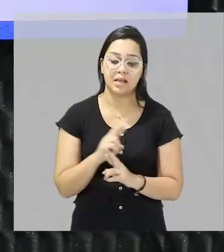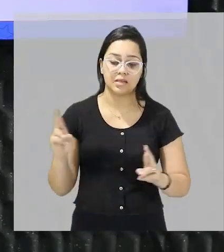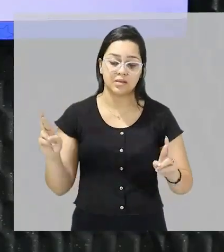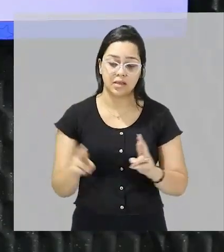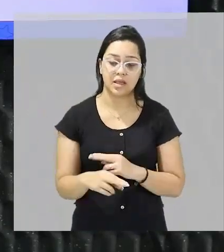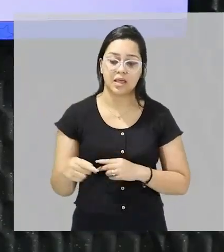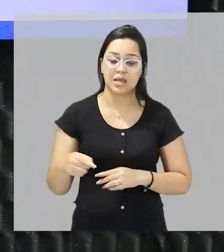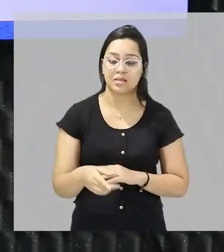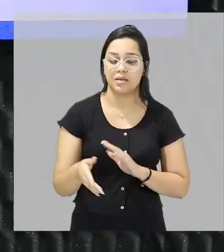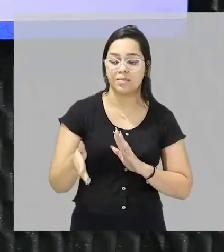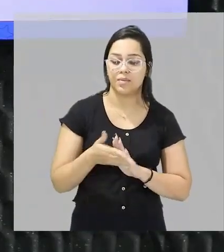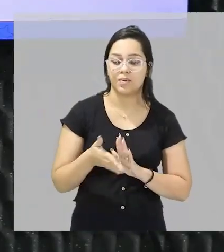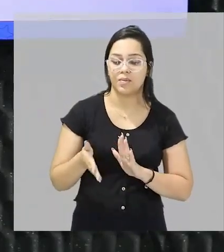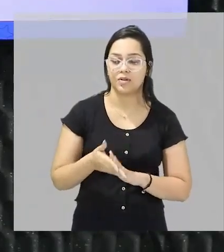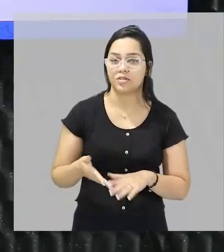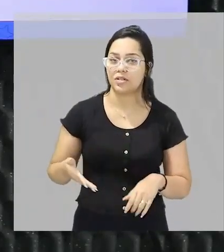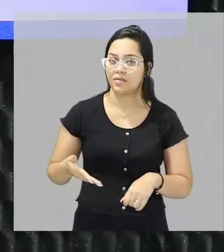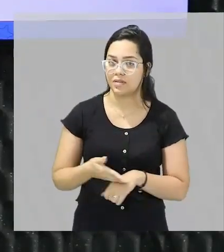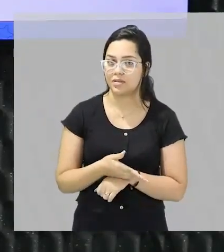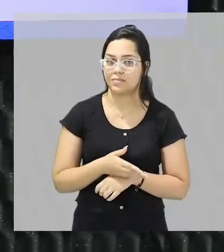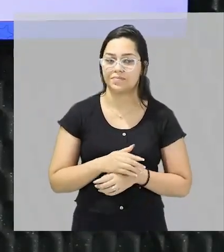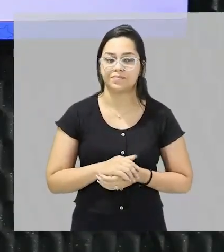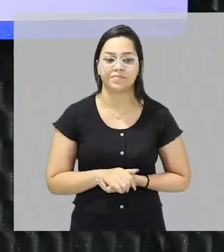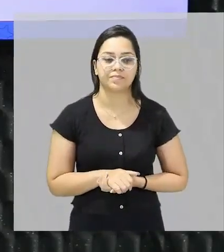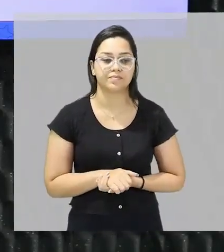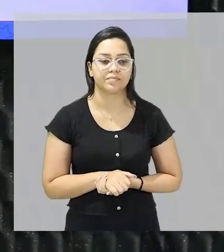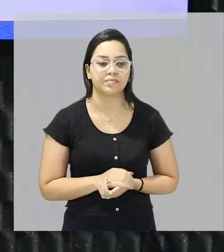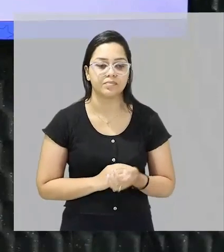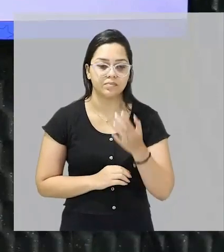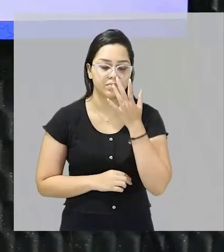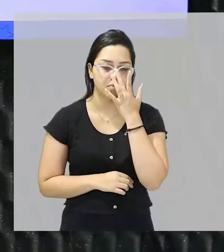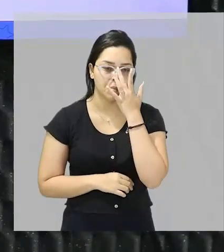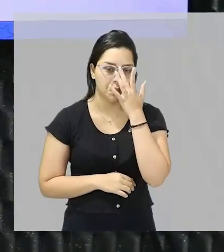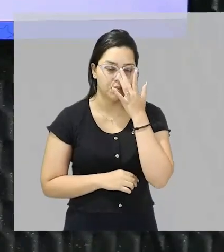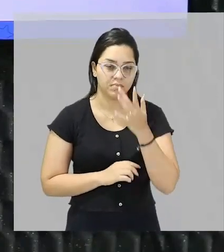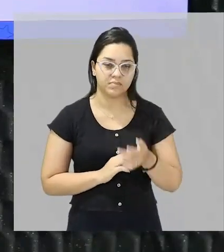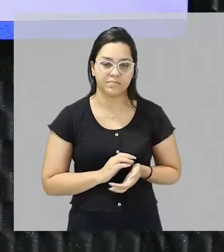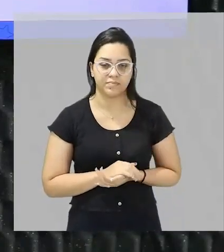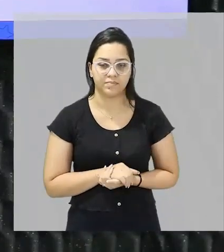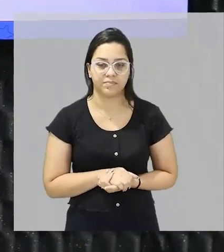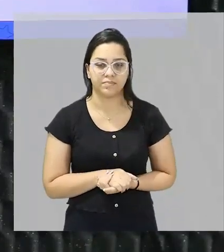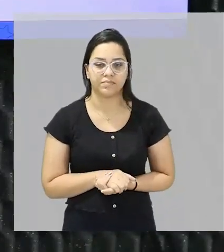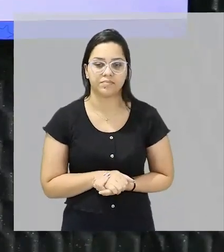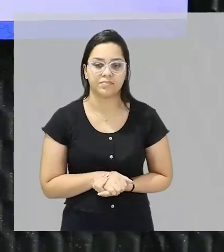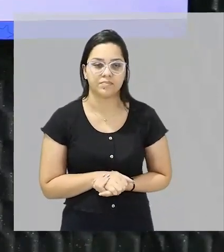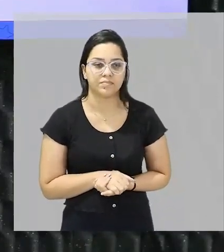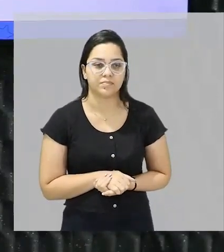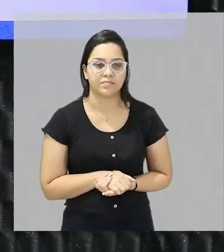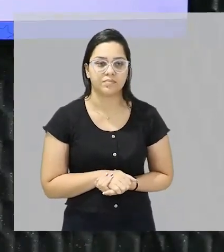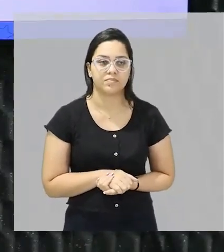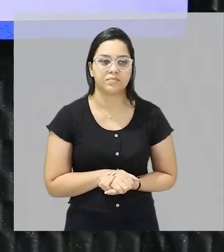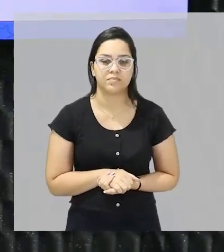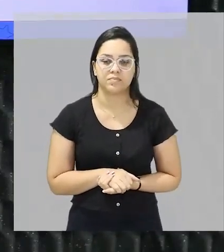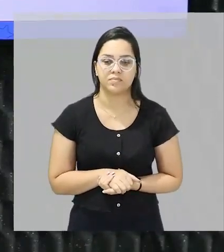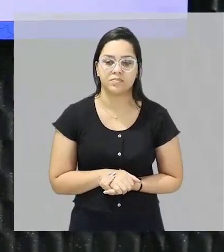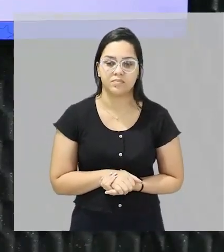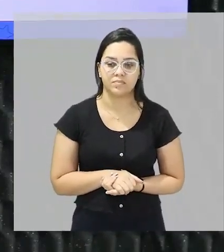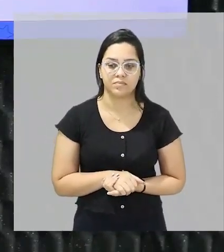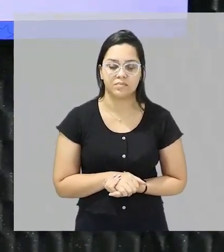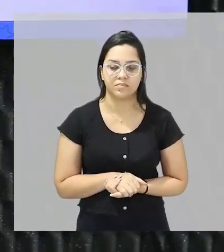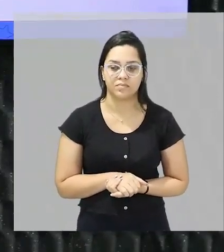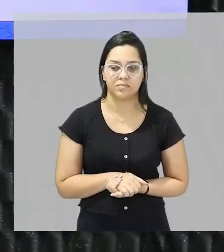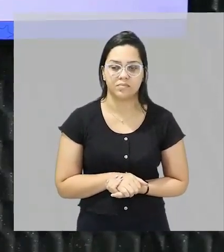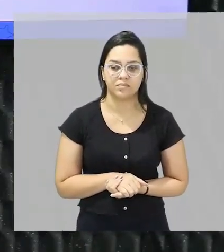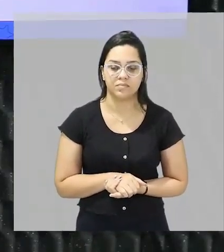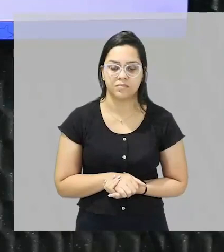à proposta de intervenção. Fica evidente, portanto, a necessidade de garantir